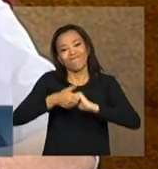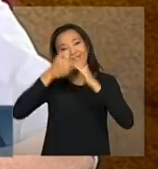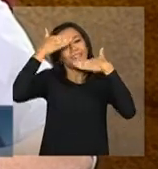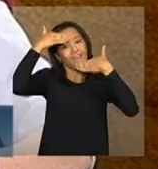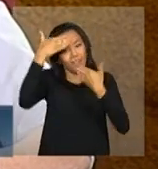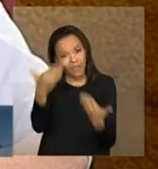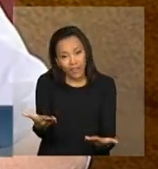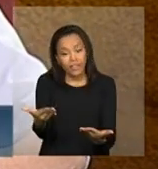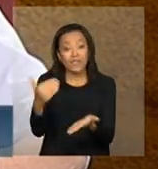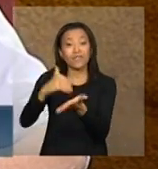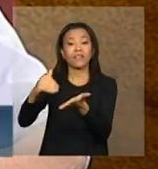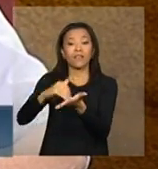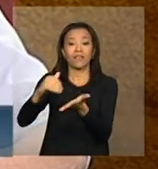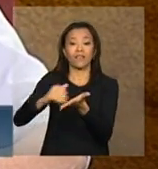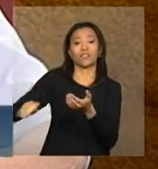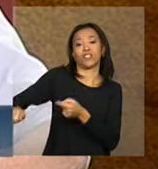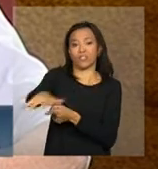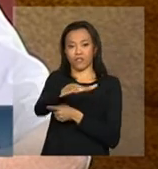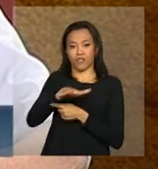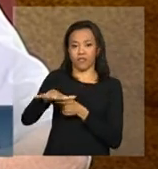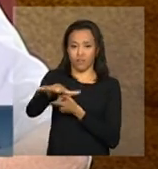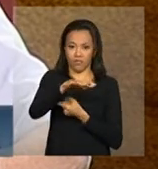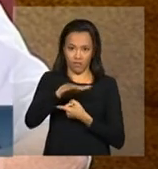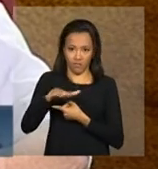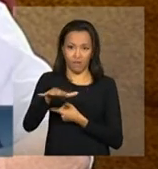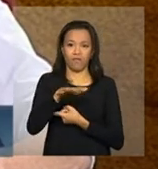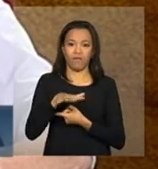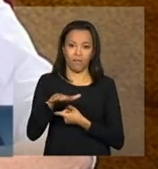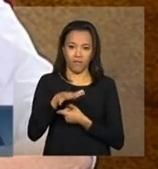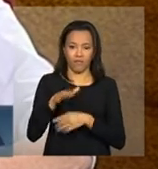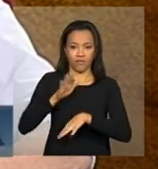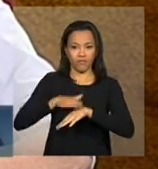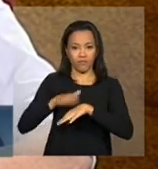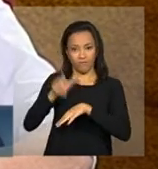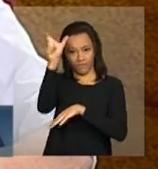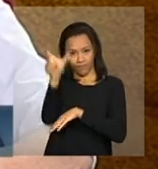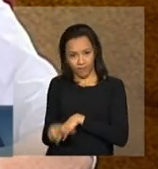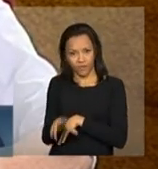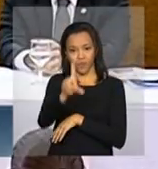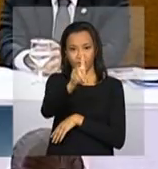à Secretaria-Geral, na pessoa do Diogo,